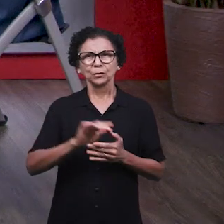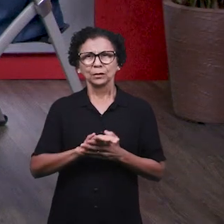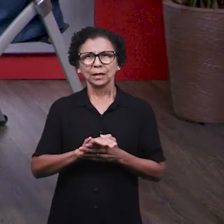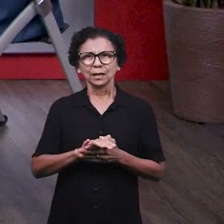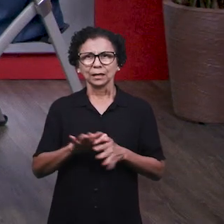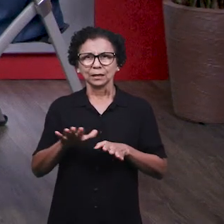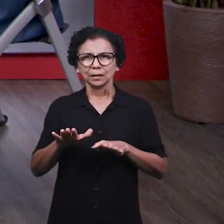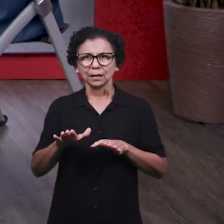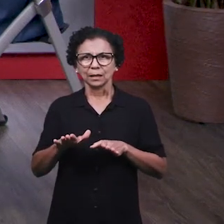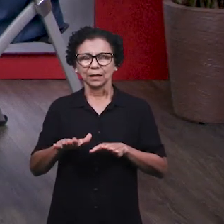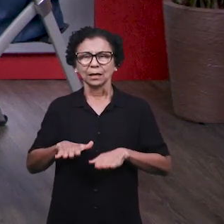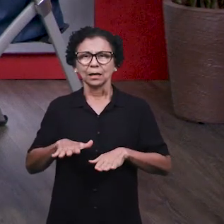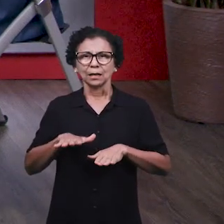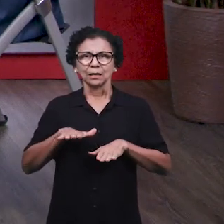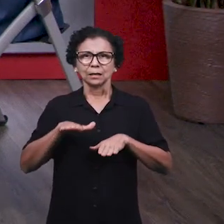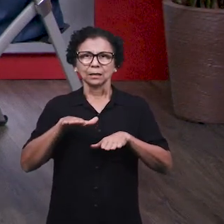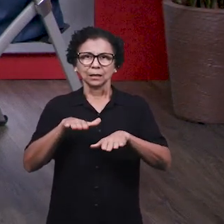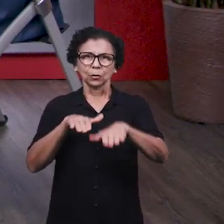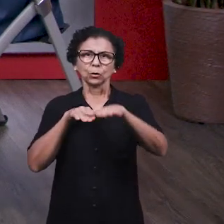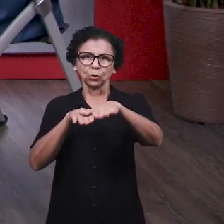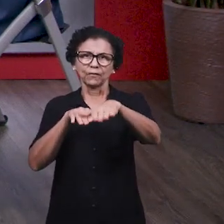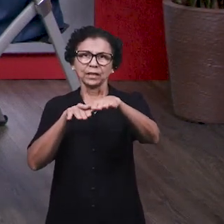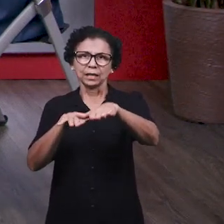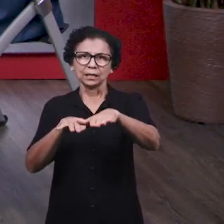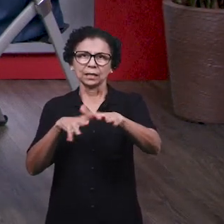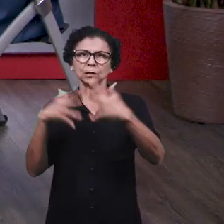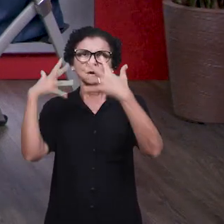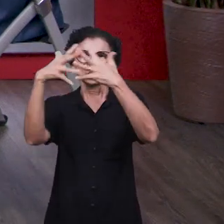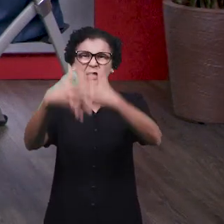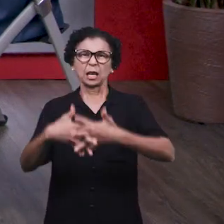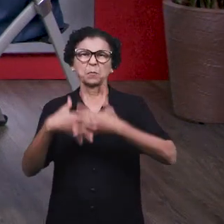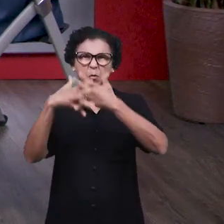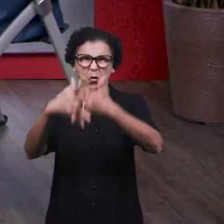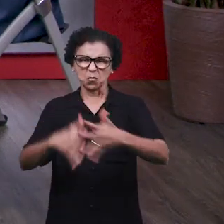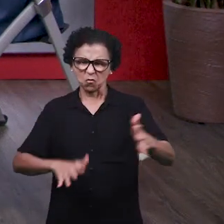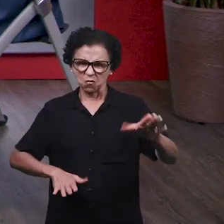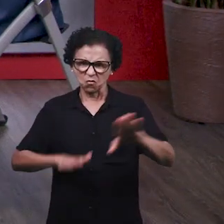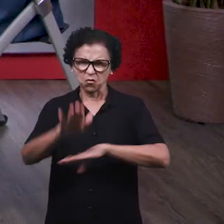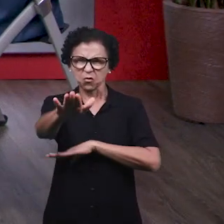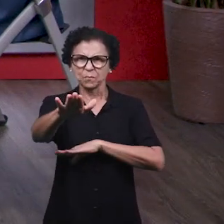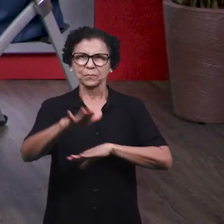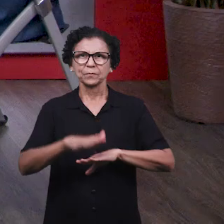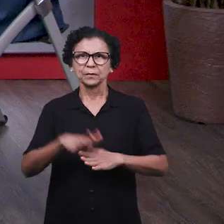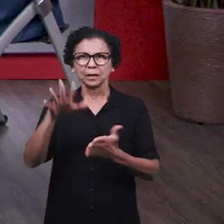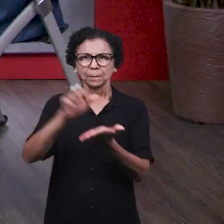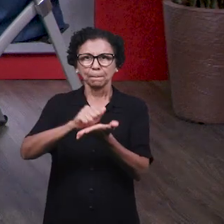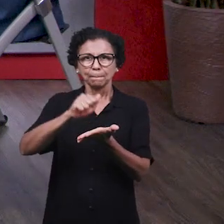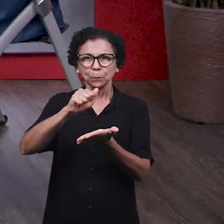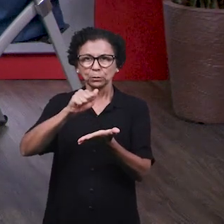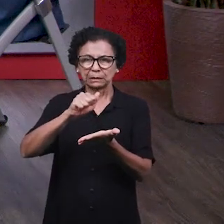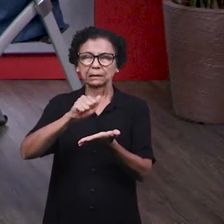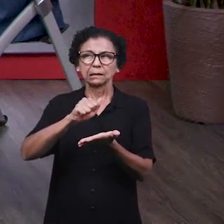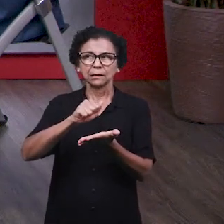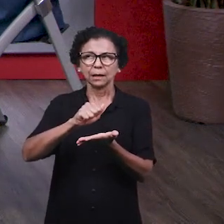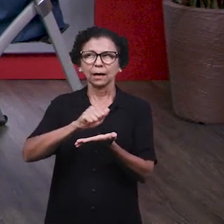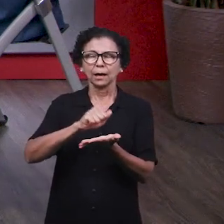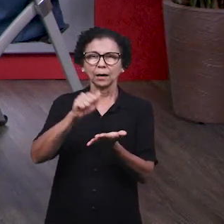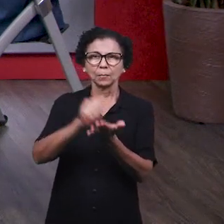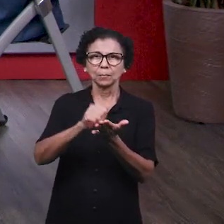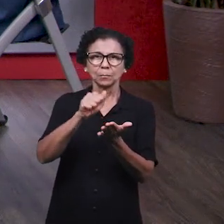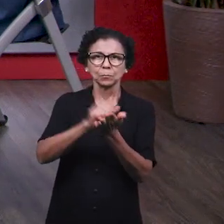caminhões passavam acima do limite, Sim. que eles são apenados, e aquele recurso da pena eu determinei que